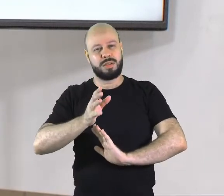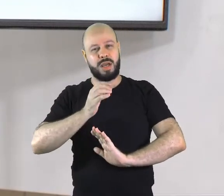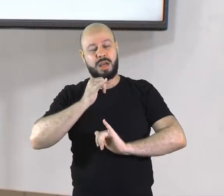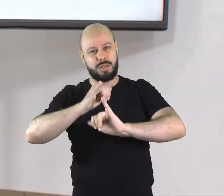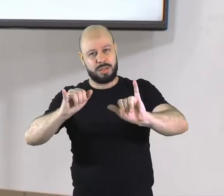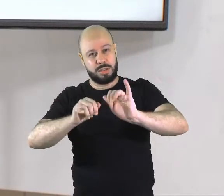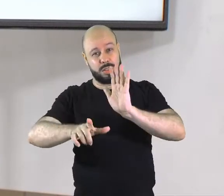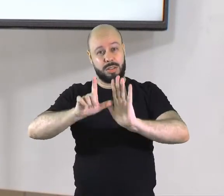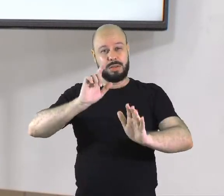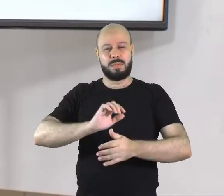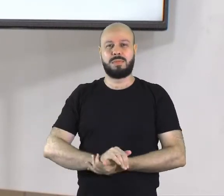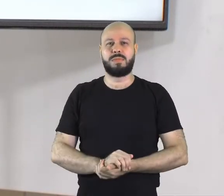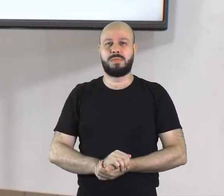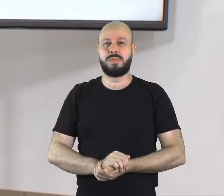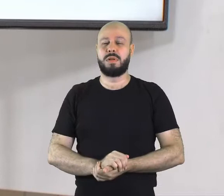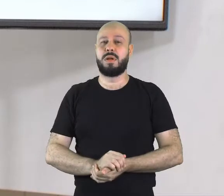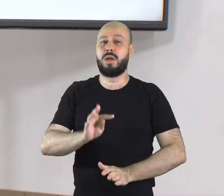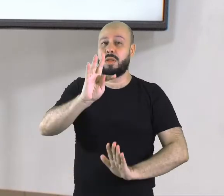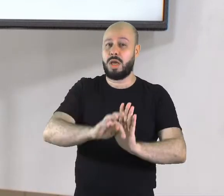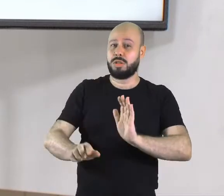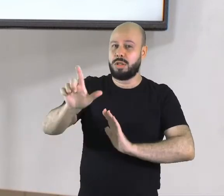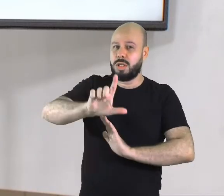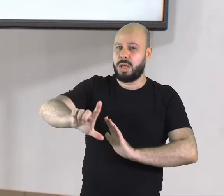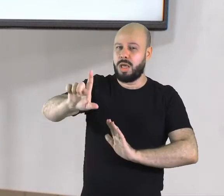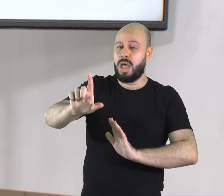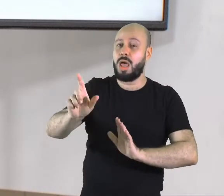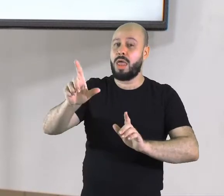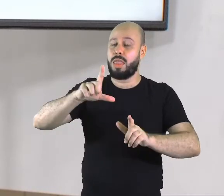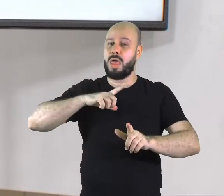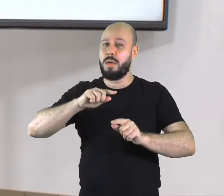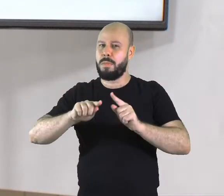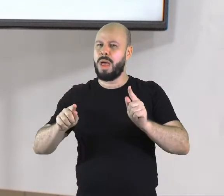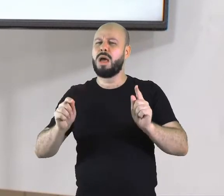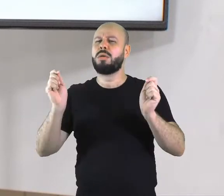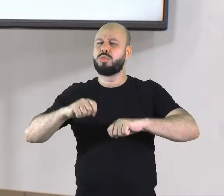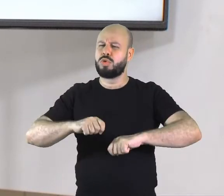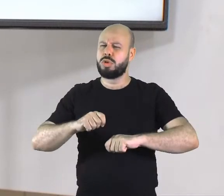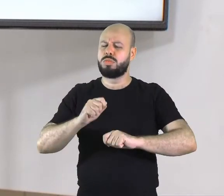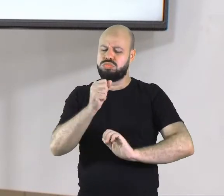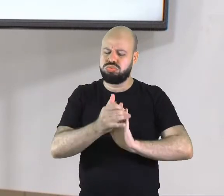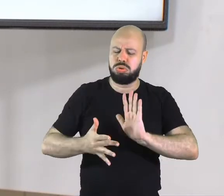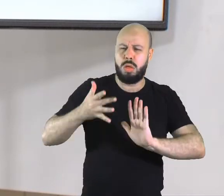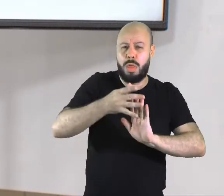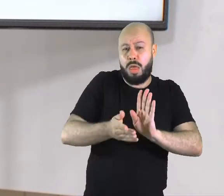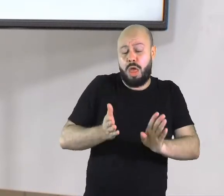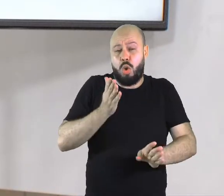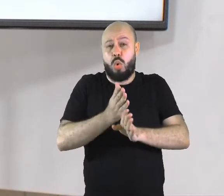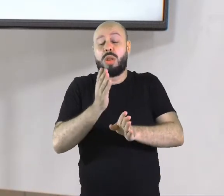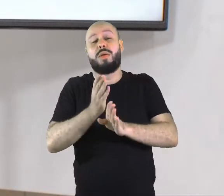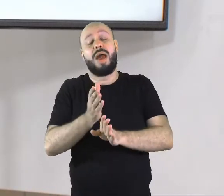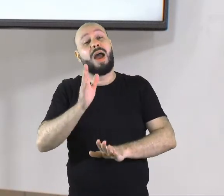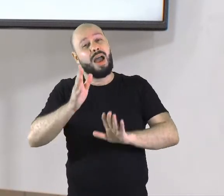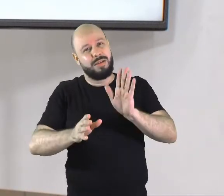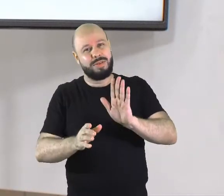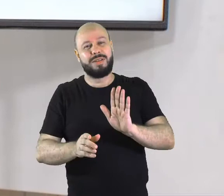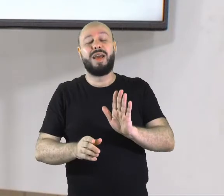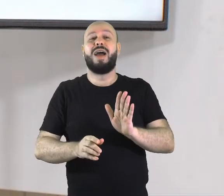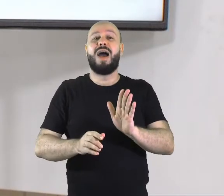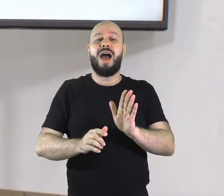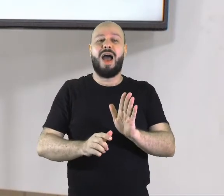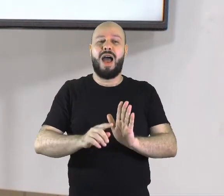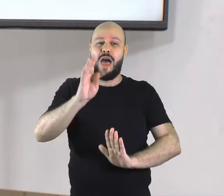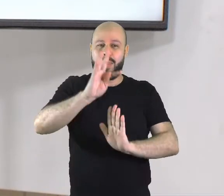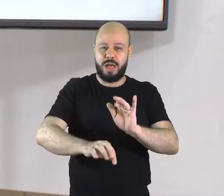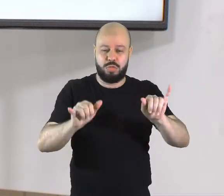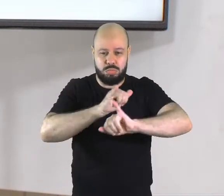isso. Além de textos literários, nós podemos identificar a presença das figuras de linguagem nos textos publicitários. Elas são